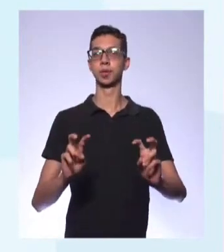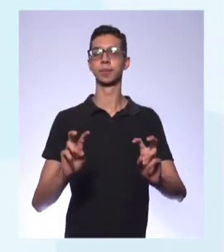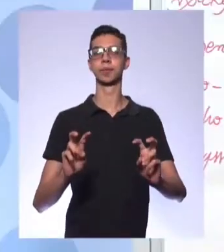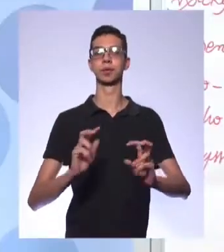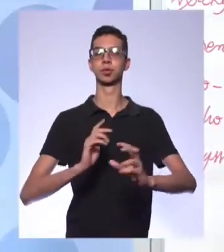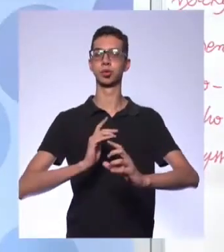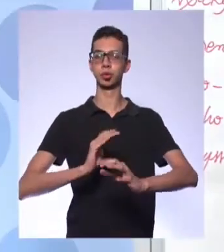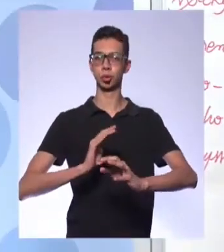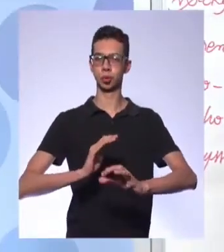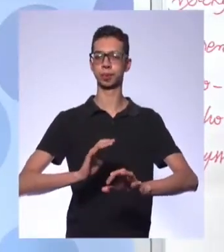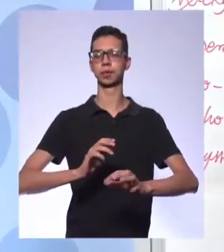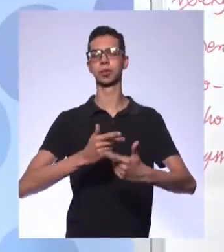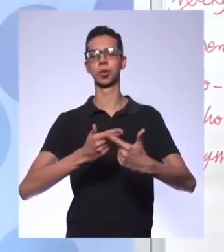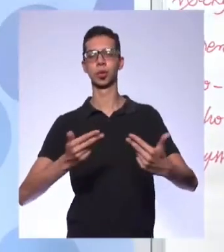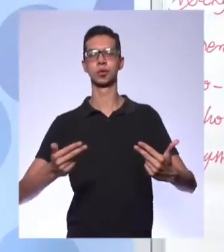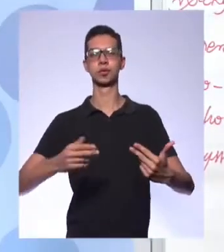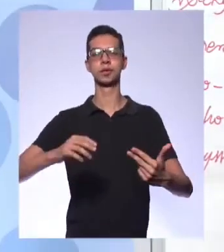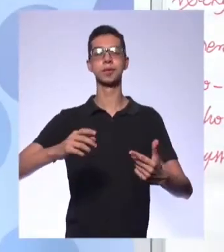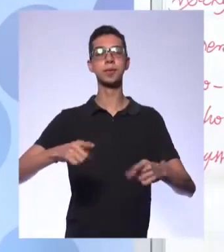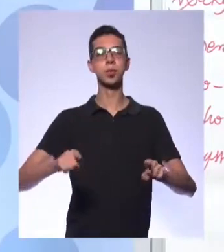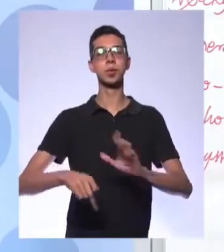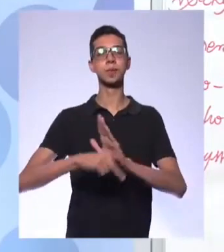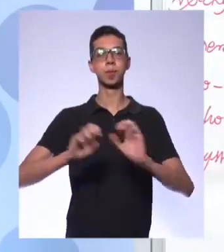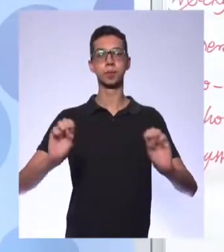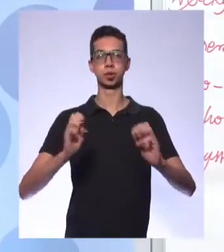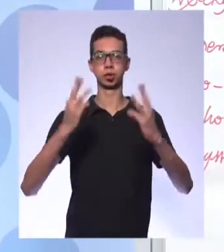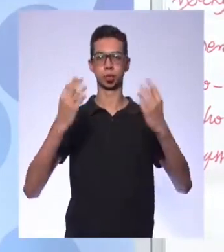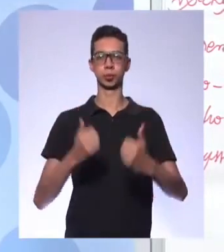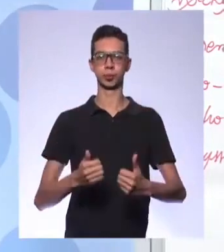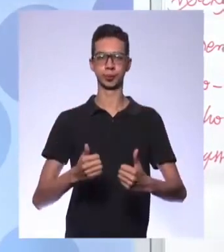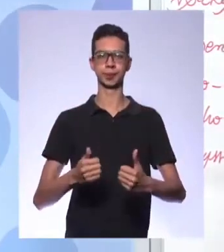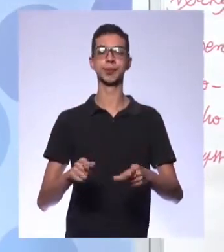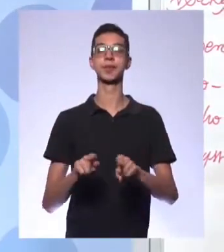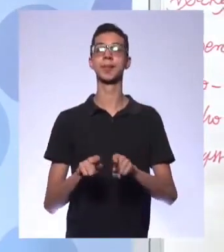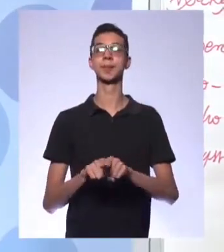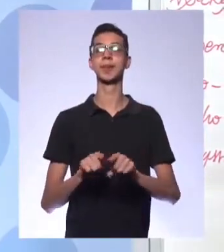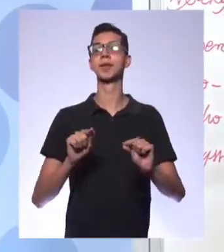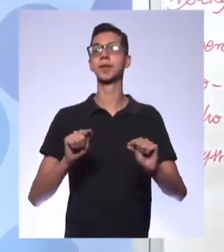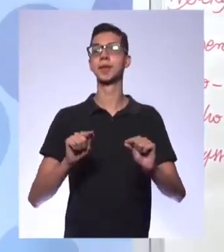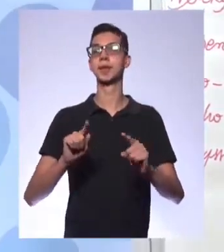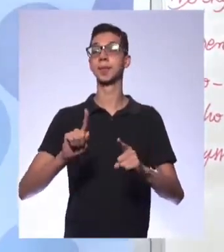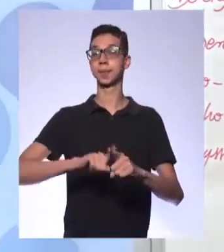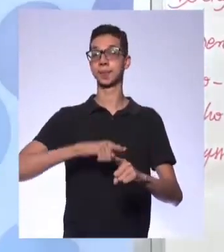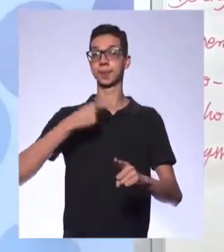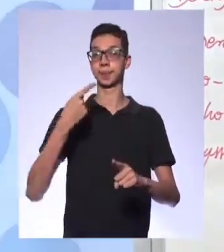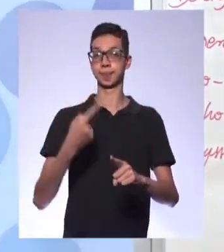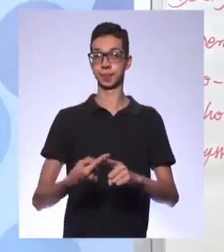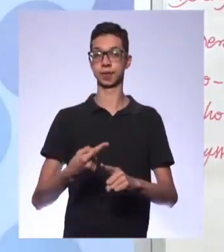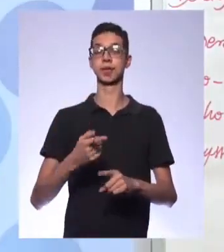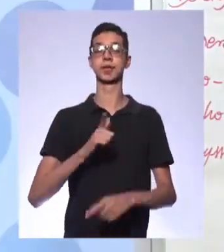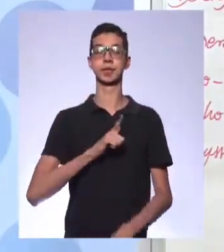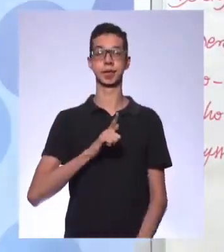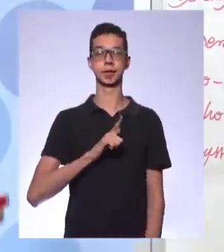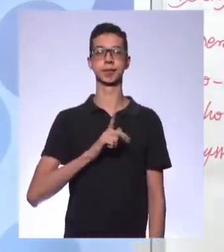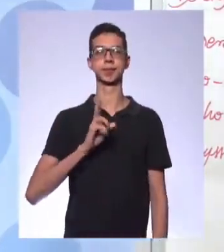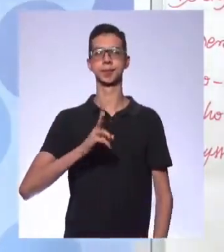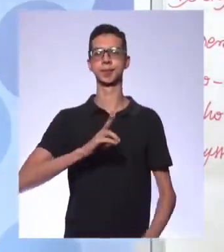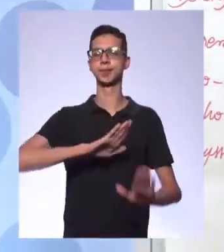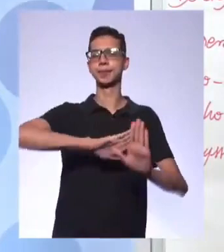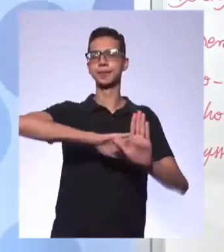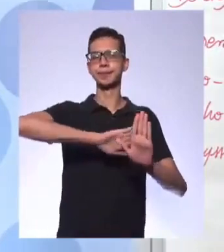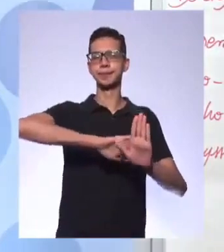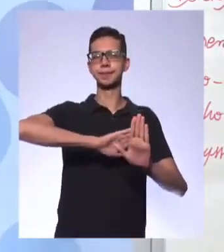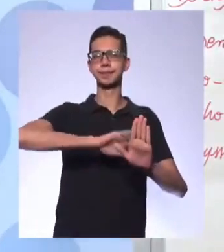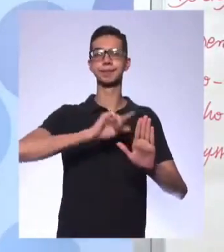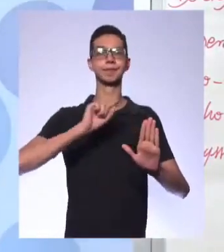do show, certo? Olha só. Nós temos ainda, né, atrás, né, sempre nas coxias, né,